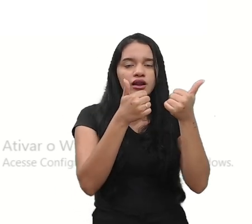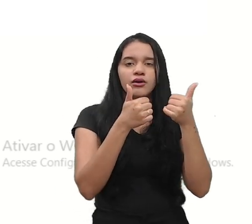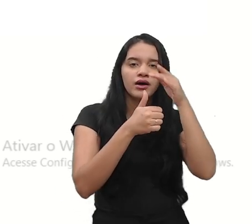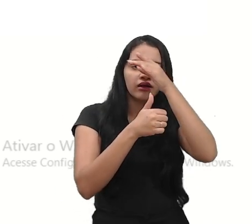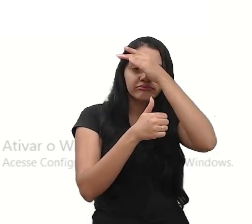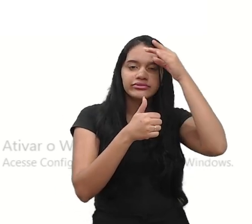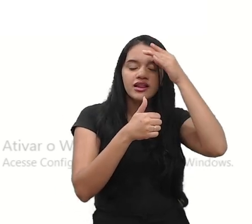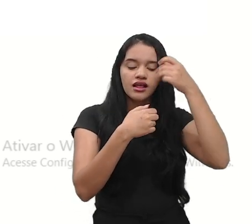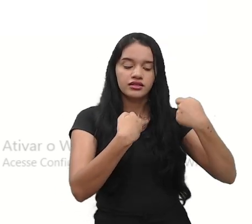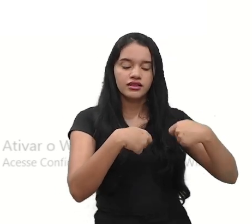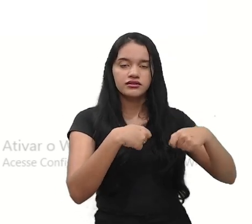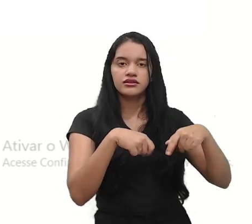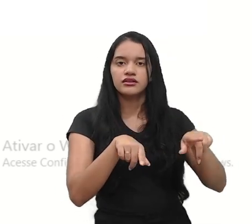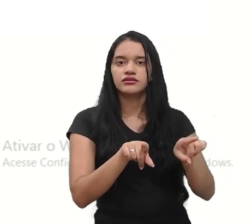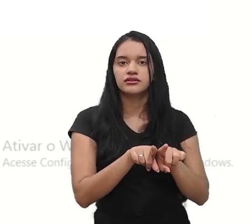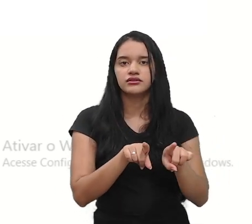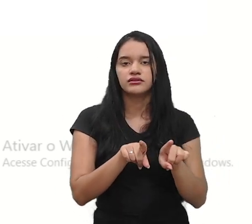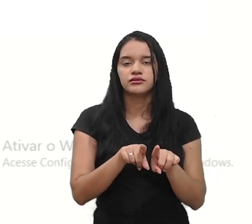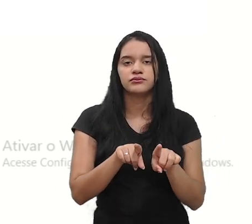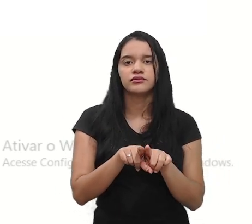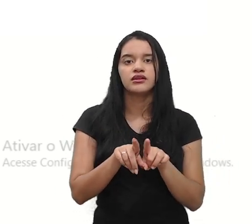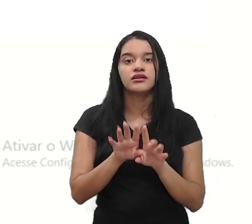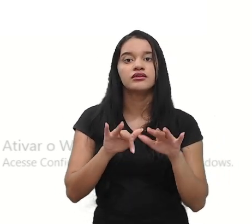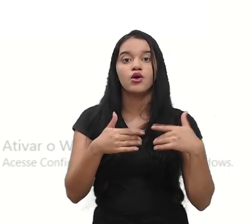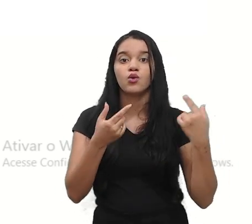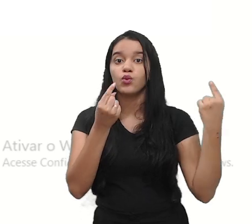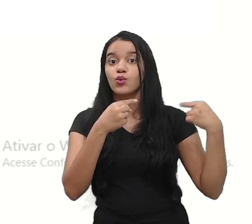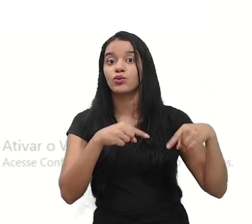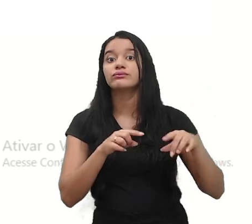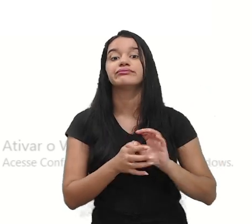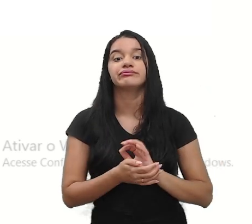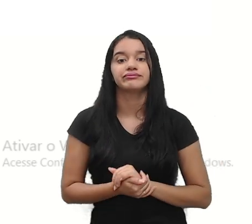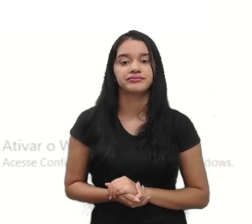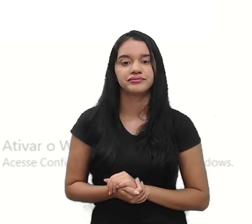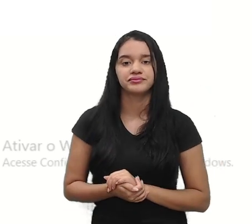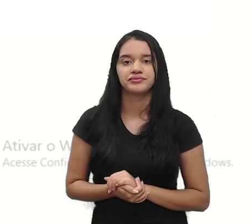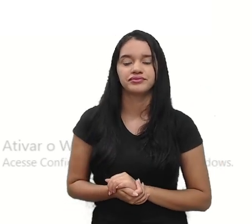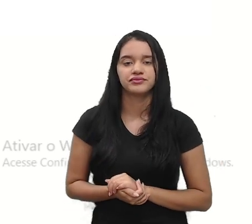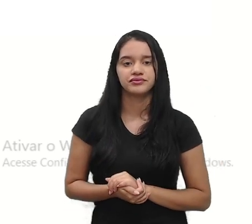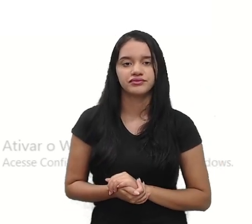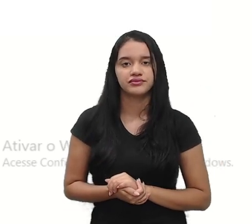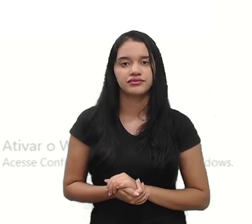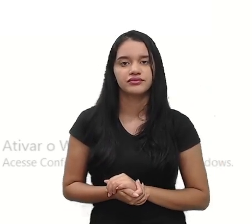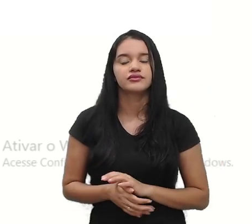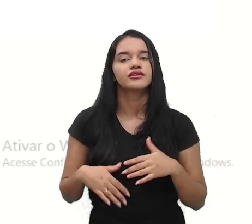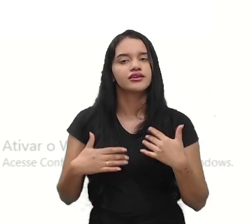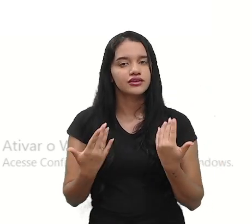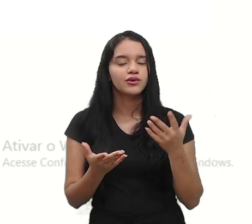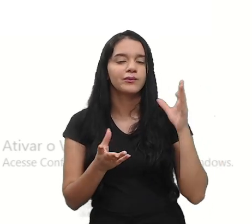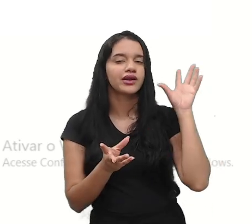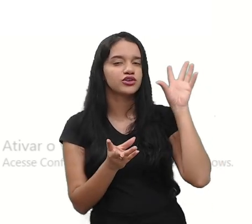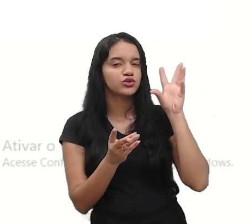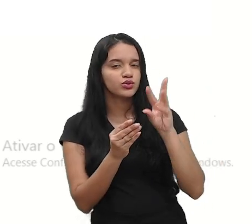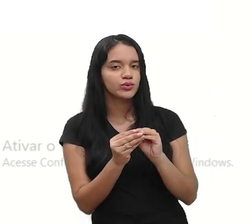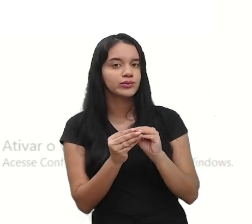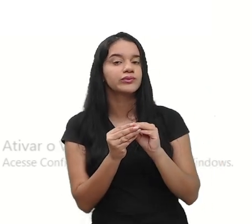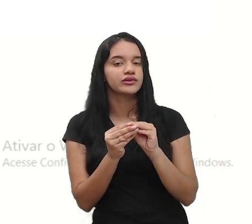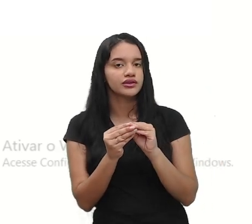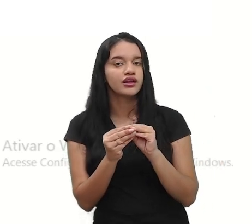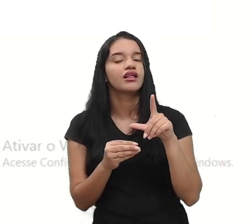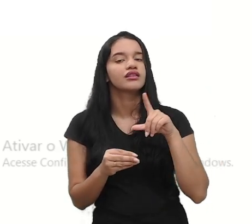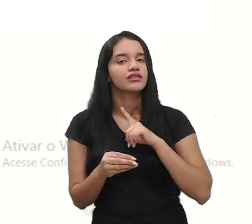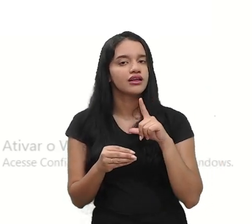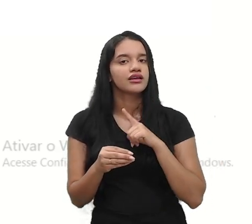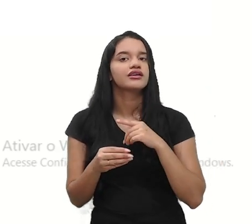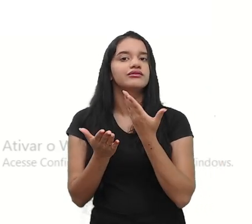suas necessidades, destacando-se da concorrência. Então, para resumir um pouco sobre o que a gente tem